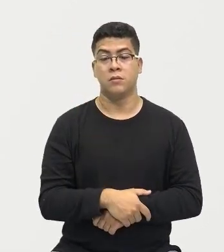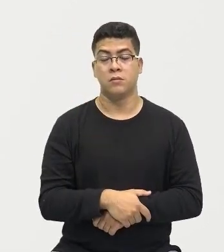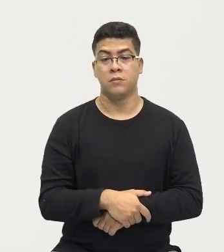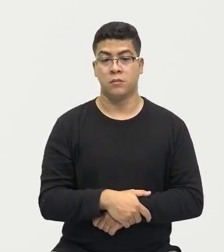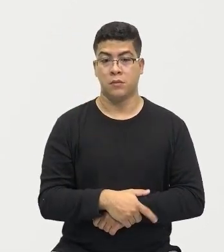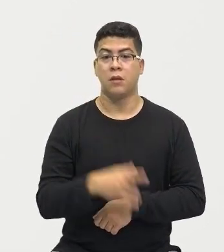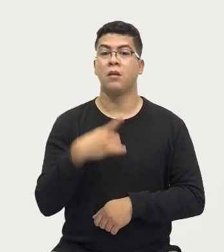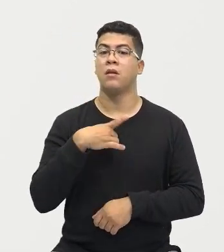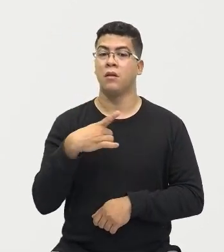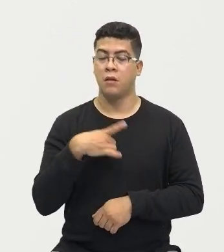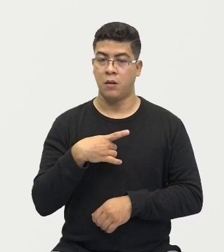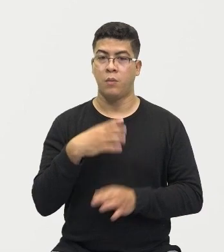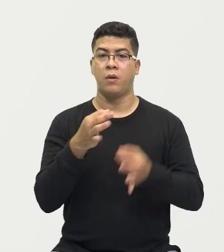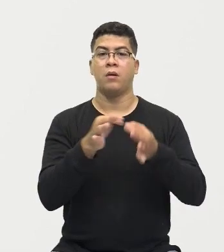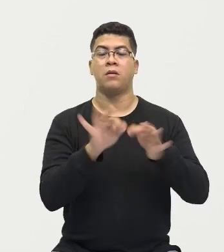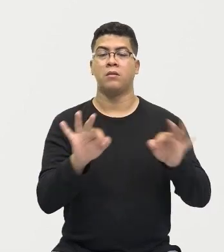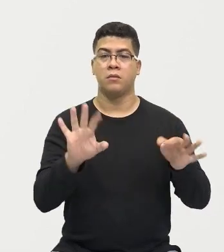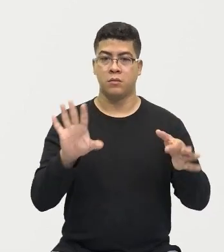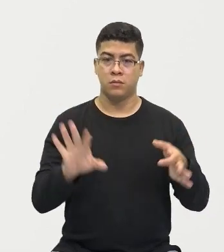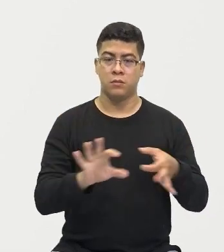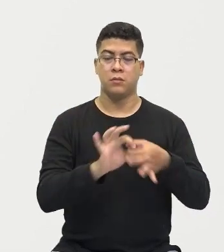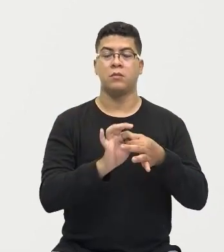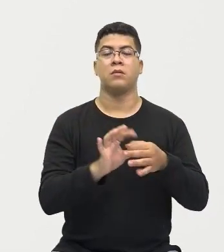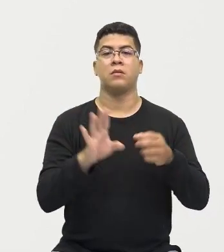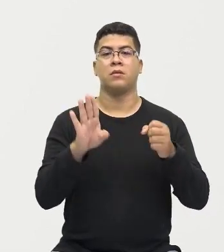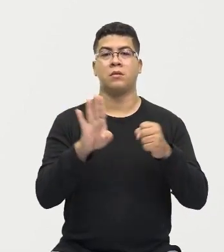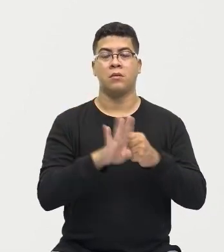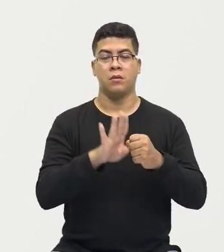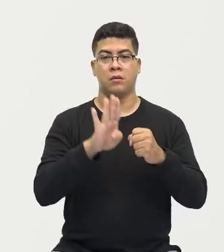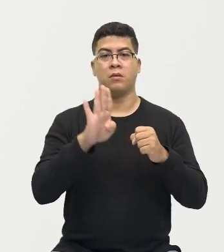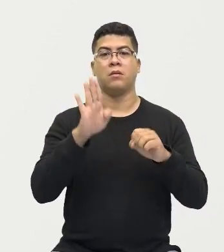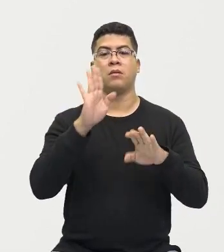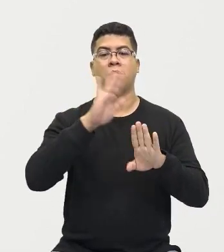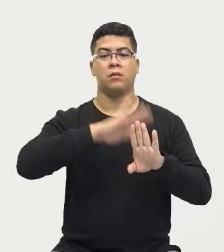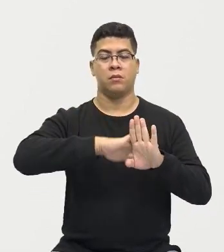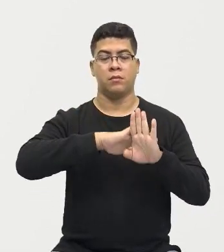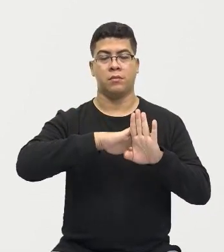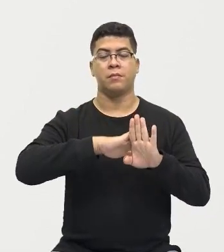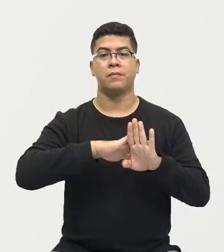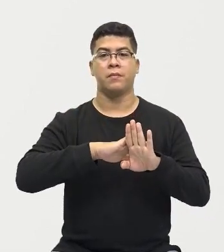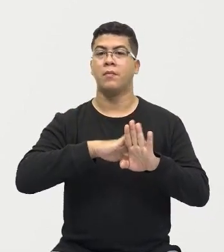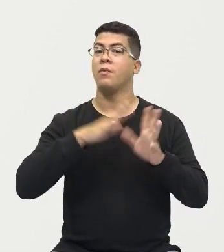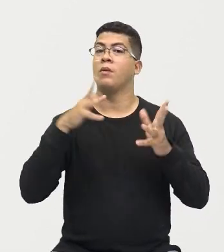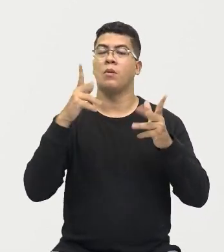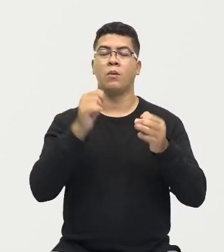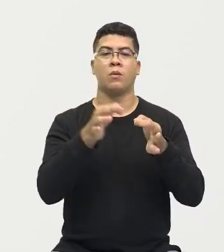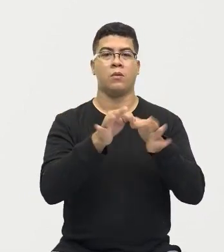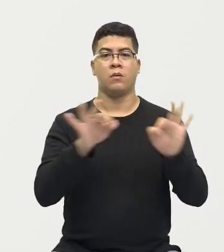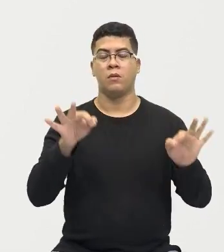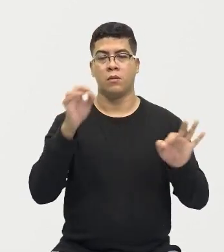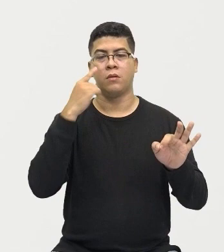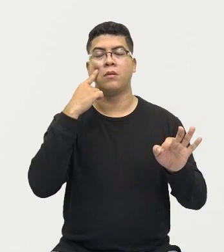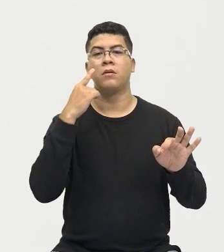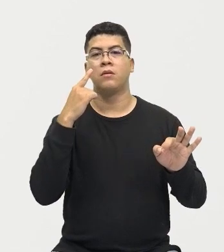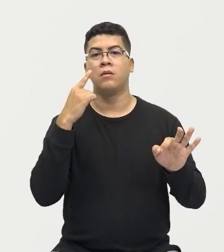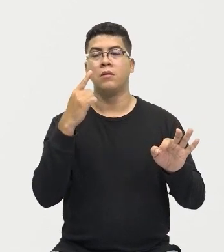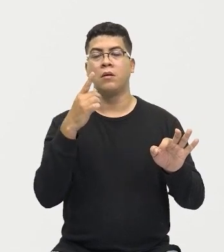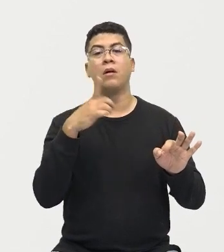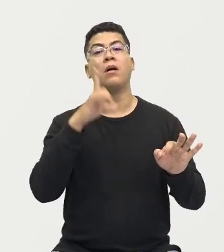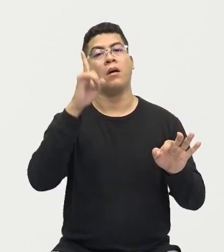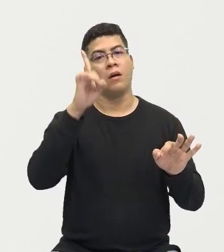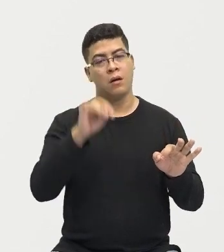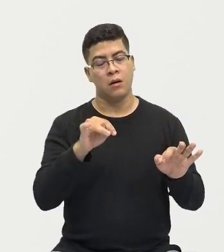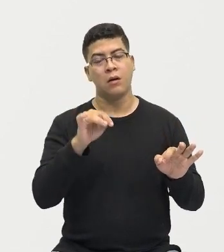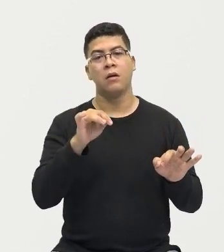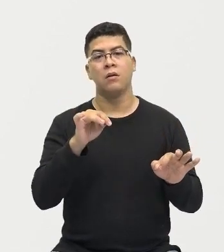uma oração substantiva, subjetiva. Essa oração subordinada, ela está fazendo o papel de